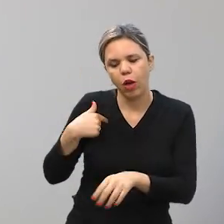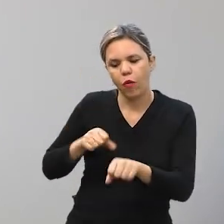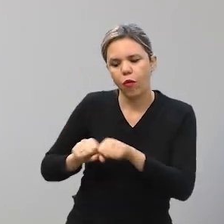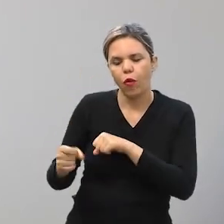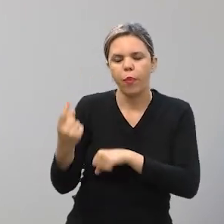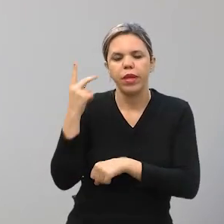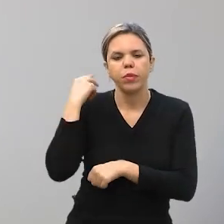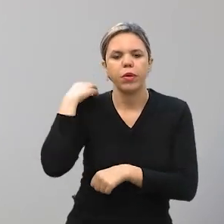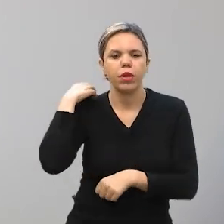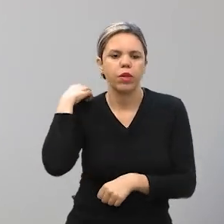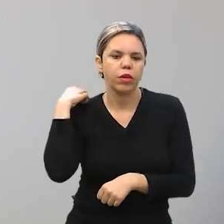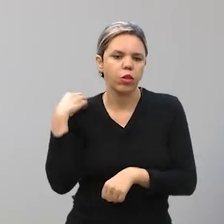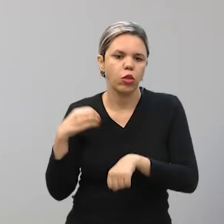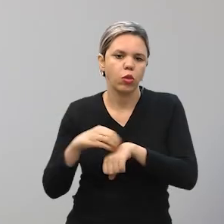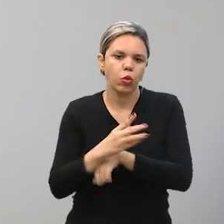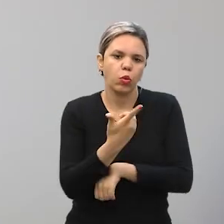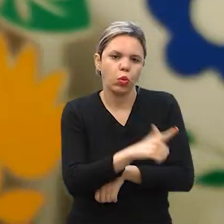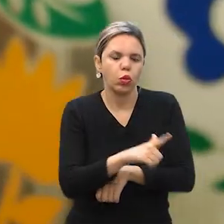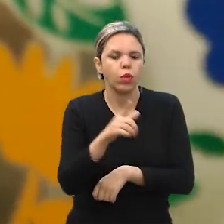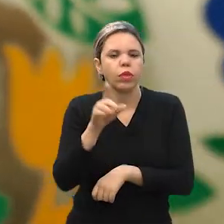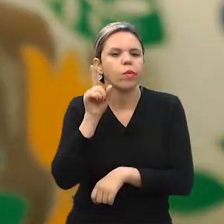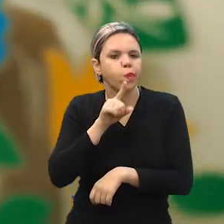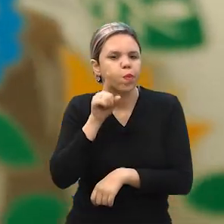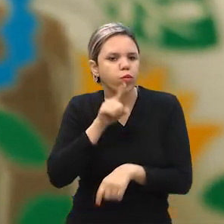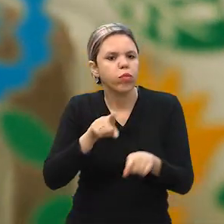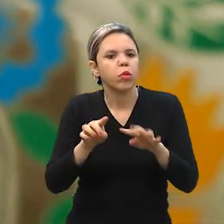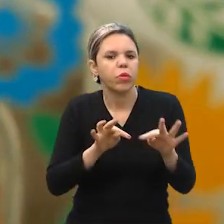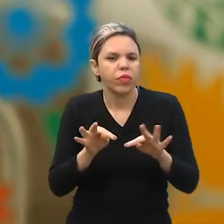formei, indiquei um dos Estados Unidos.